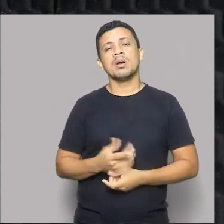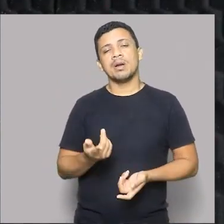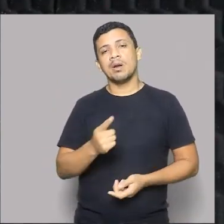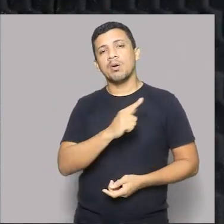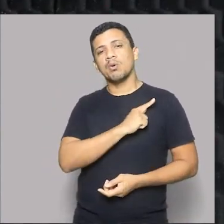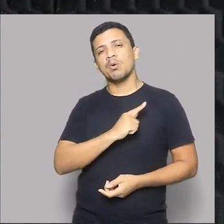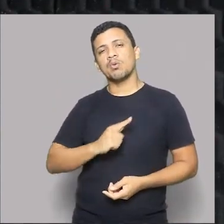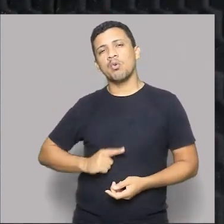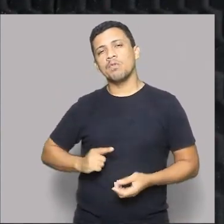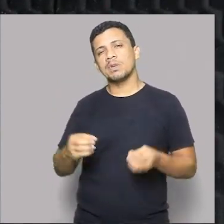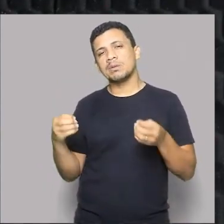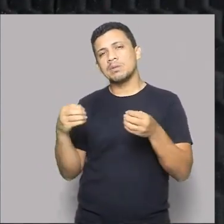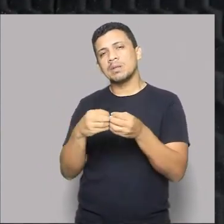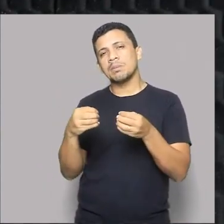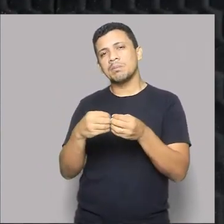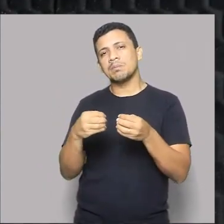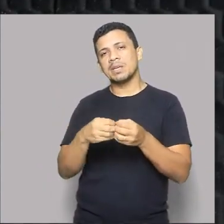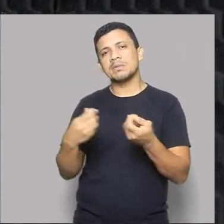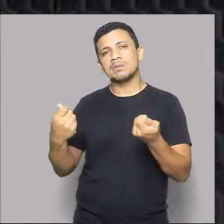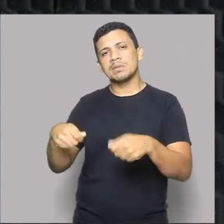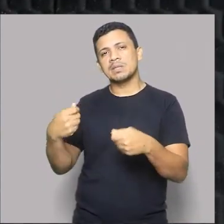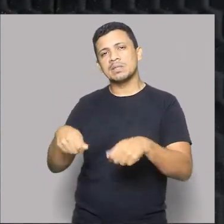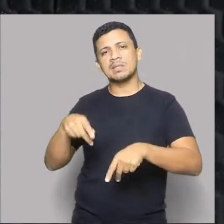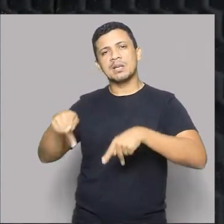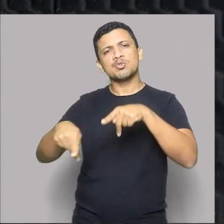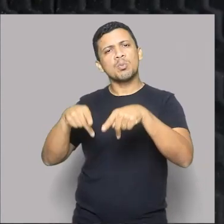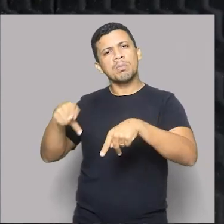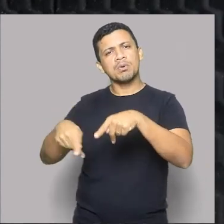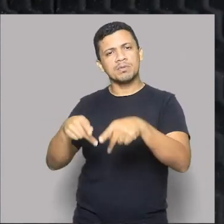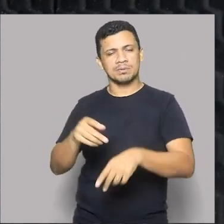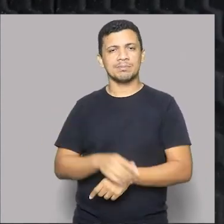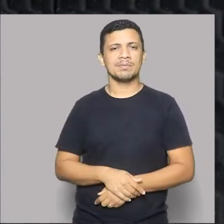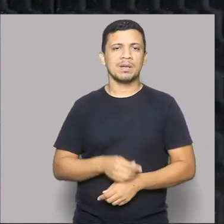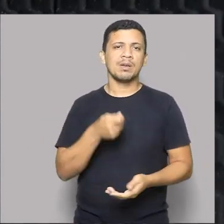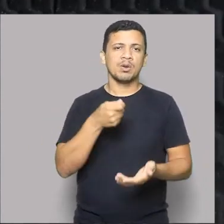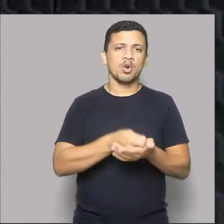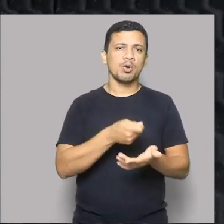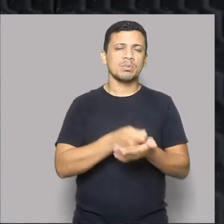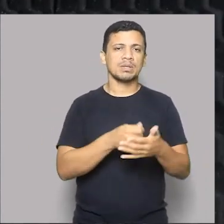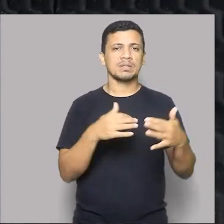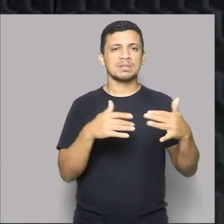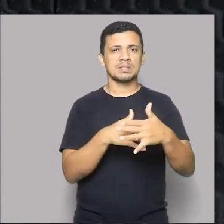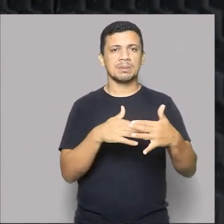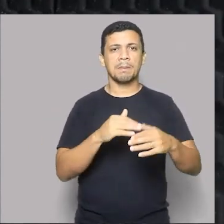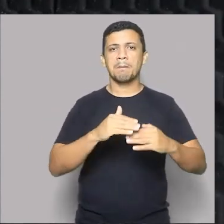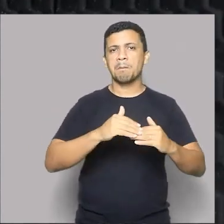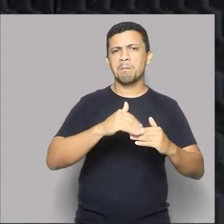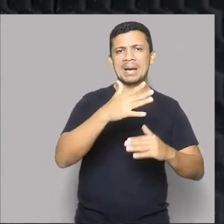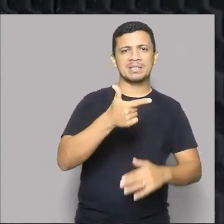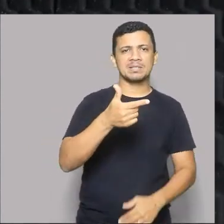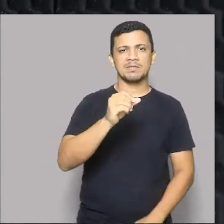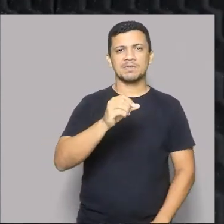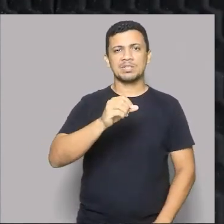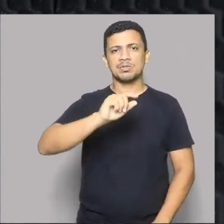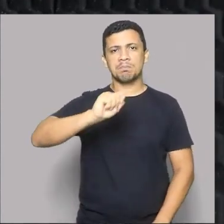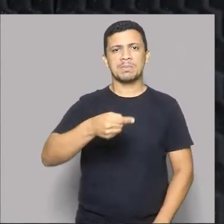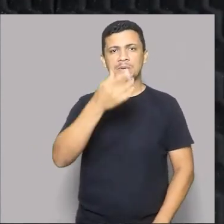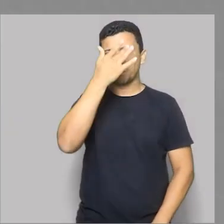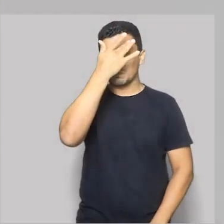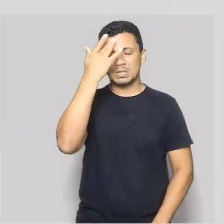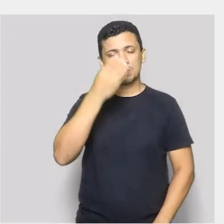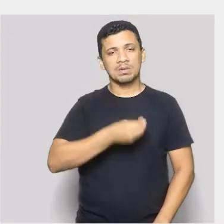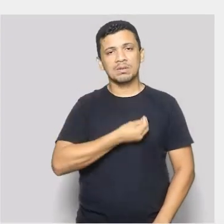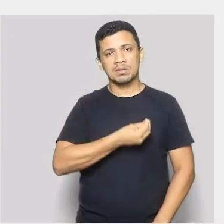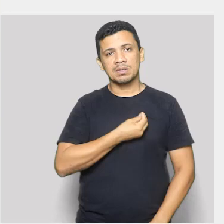né, mais perto das necessidades do povo. E aí ele é obrigatório para cidades com mais de 20 mil habitantes e ele é um dos